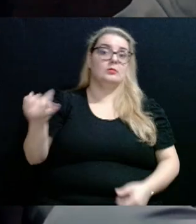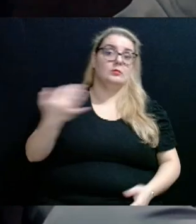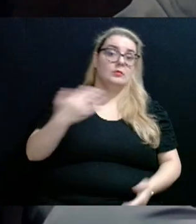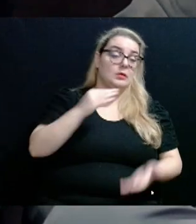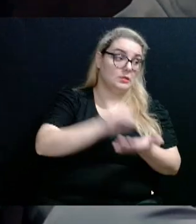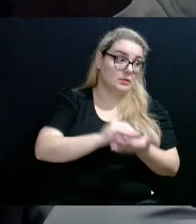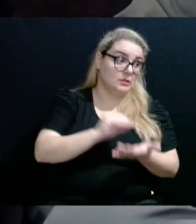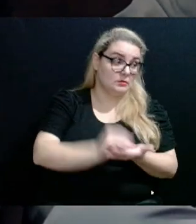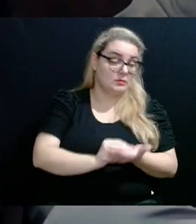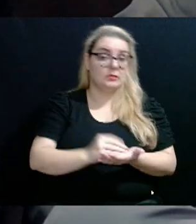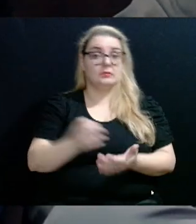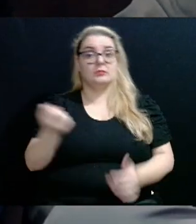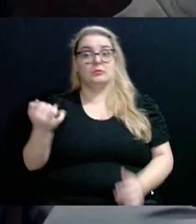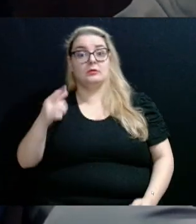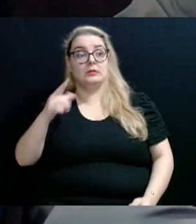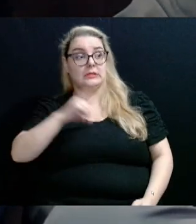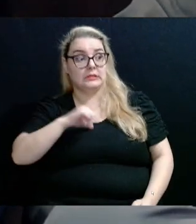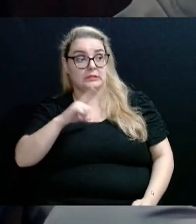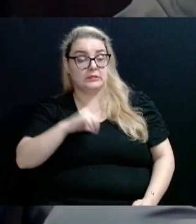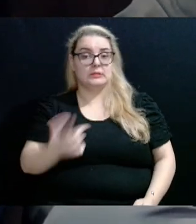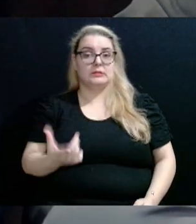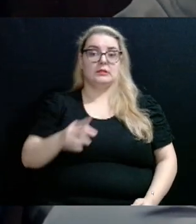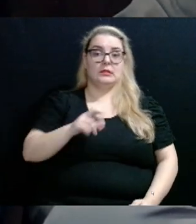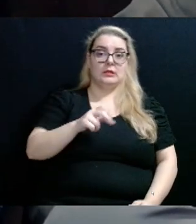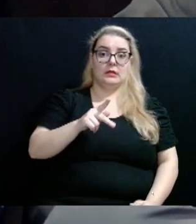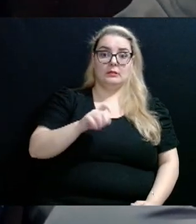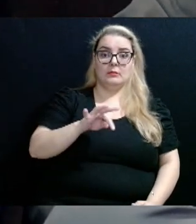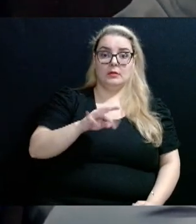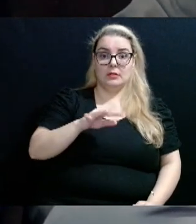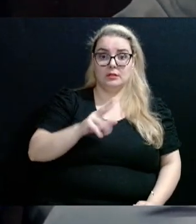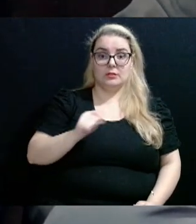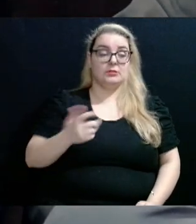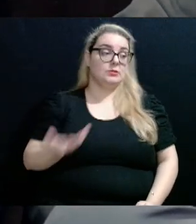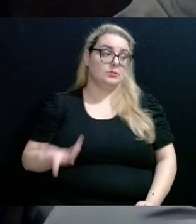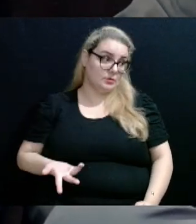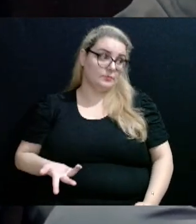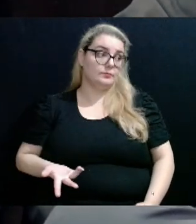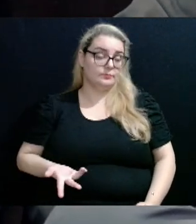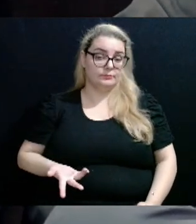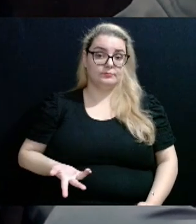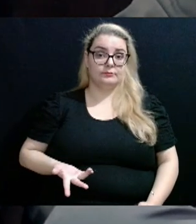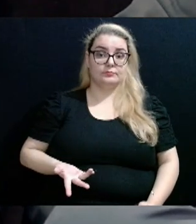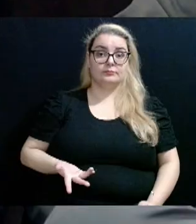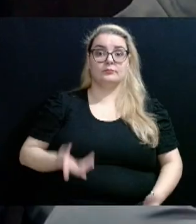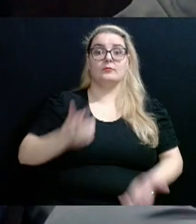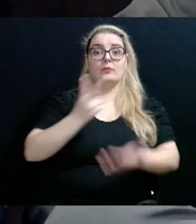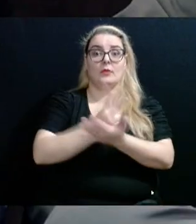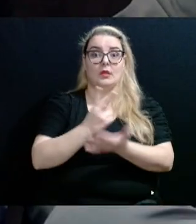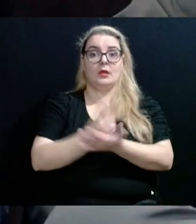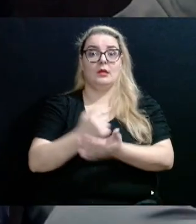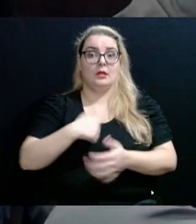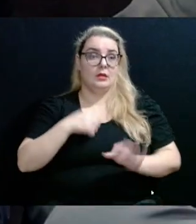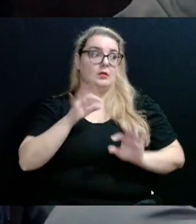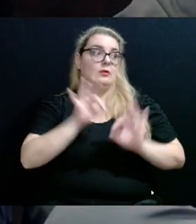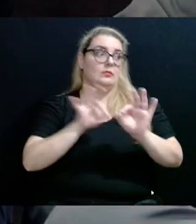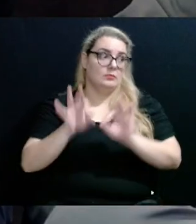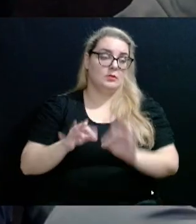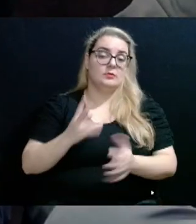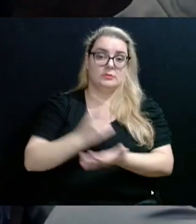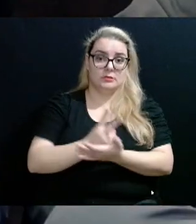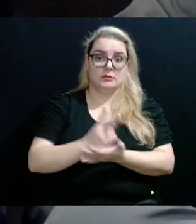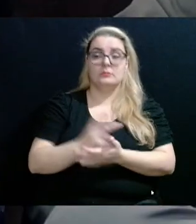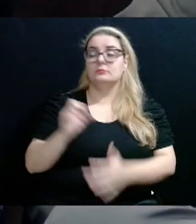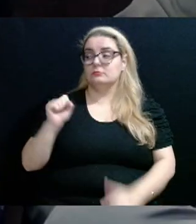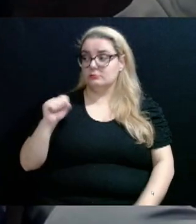você tem repetida. E eu sempre fui uma pessoa muito organizada, sabe? Uhum. Então eu sempre